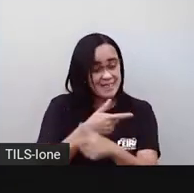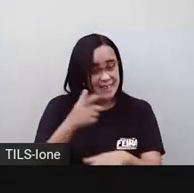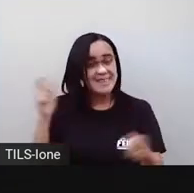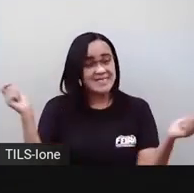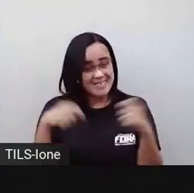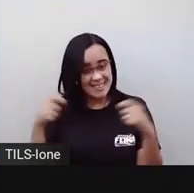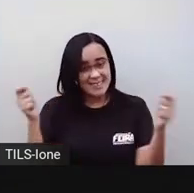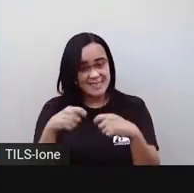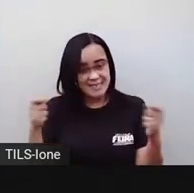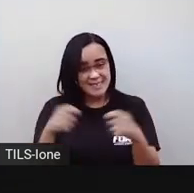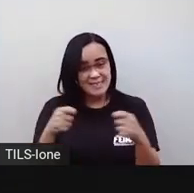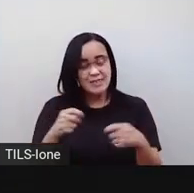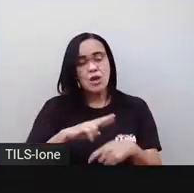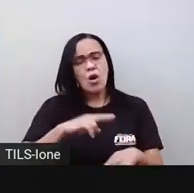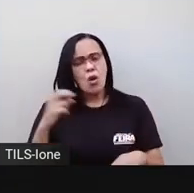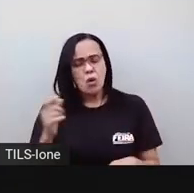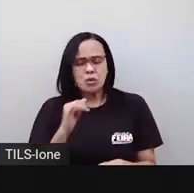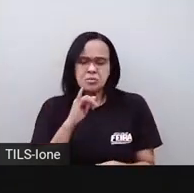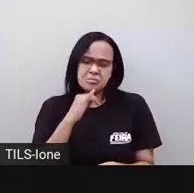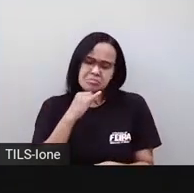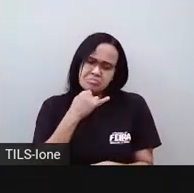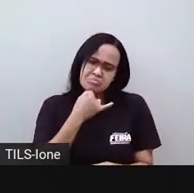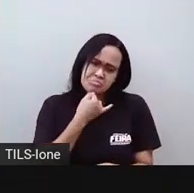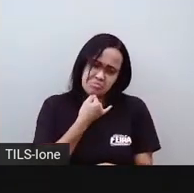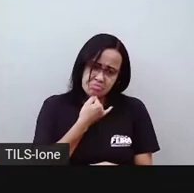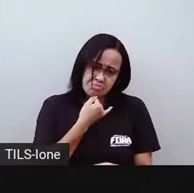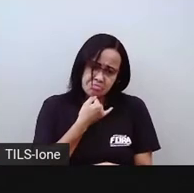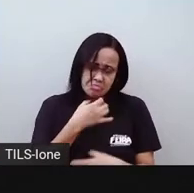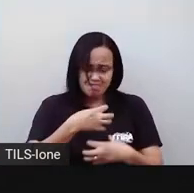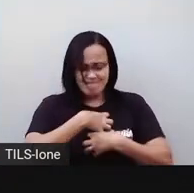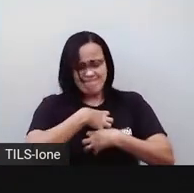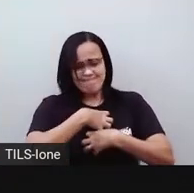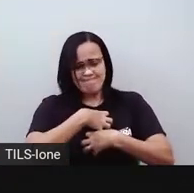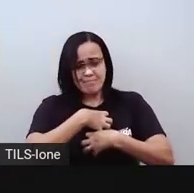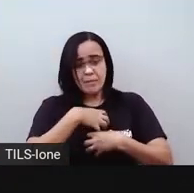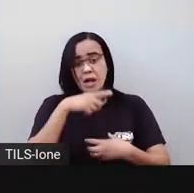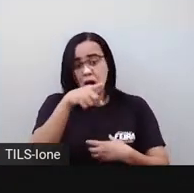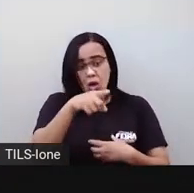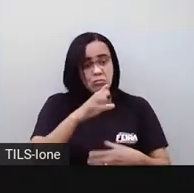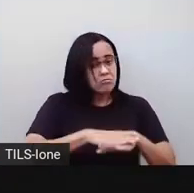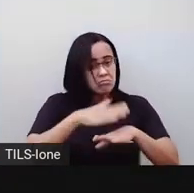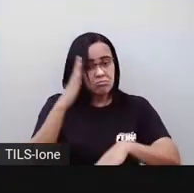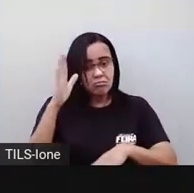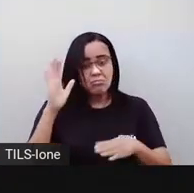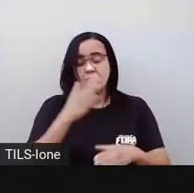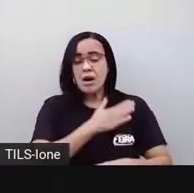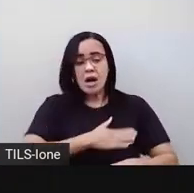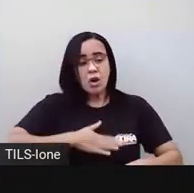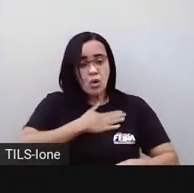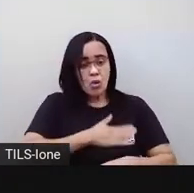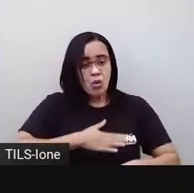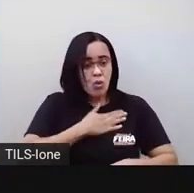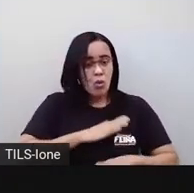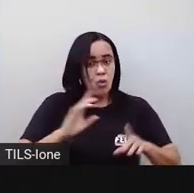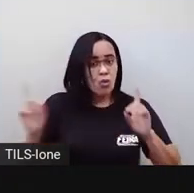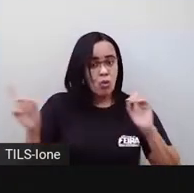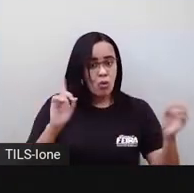ou histórias tristes. Qual é o tipo de história que você prefere? Qual é a sua história favorita? Me conta aí.